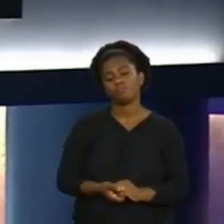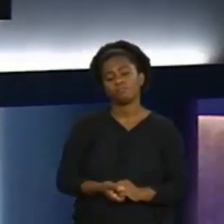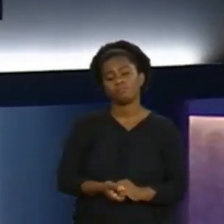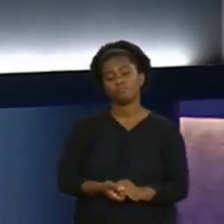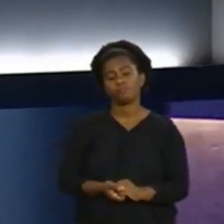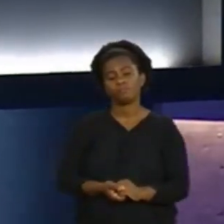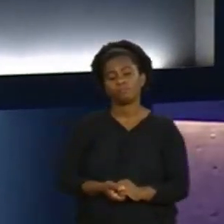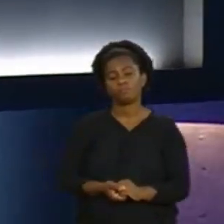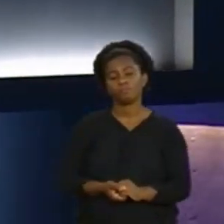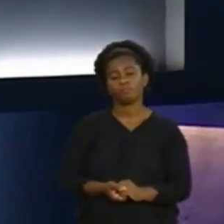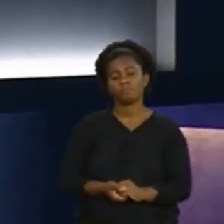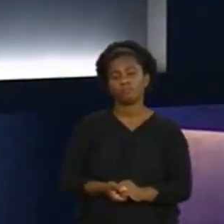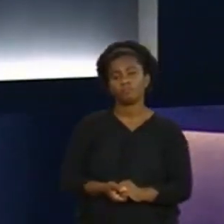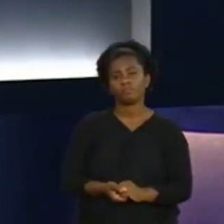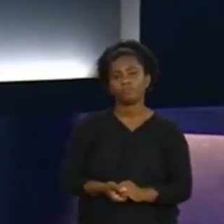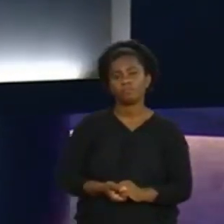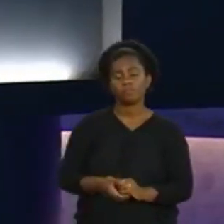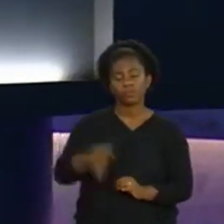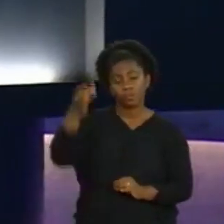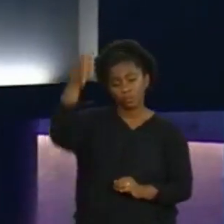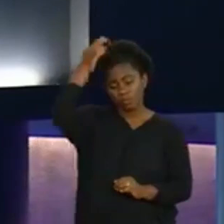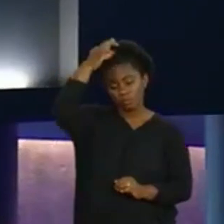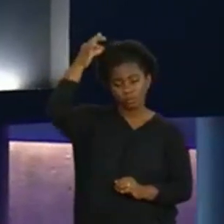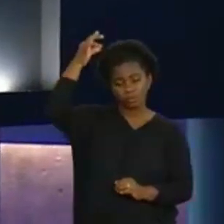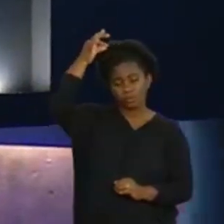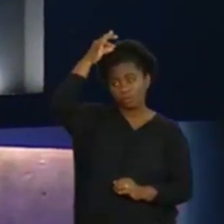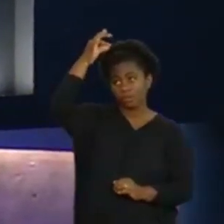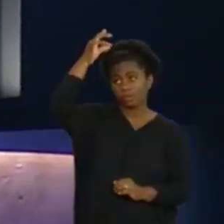o Espírito de Deus para você.